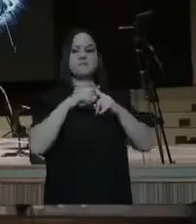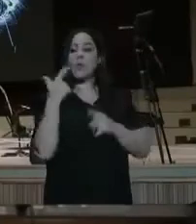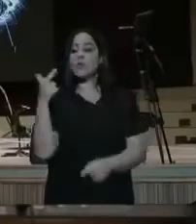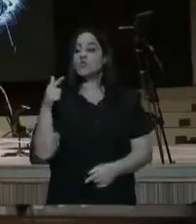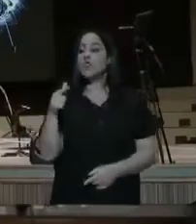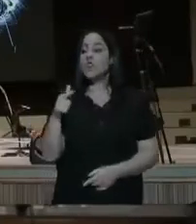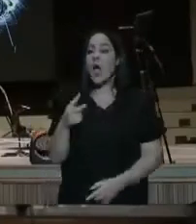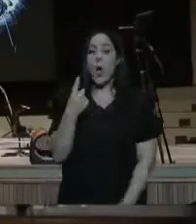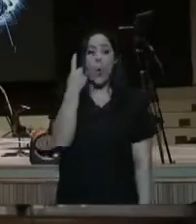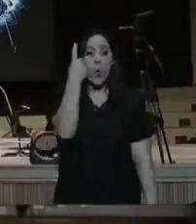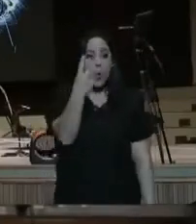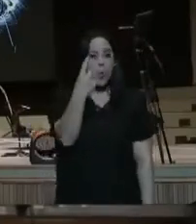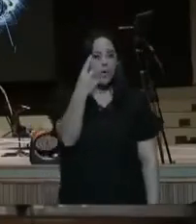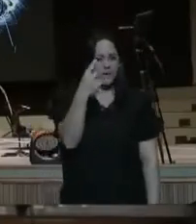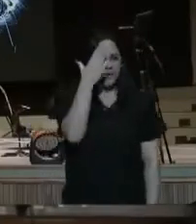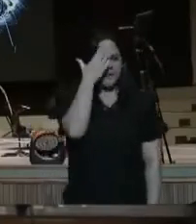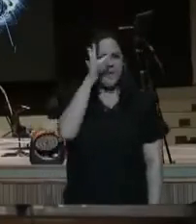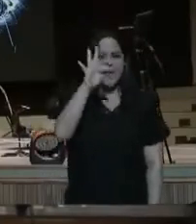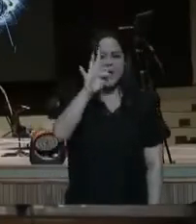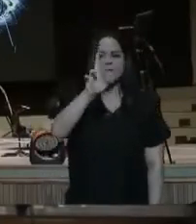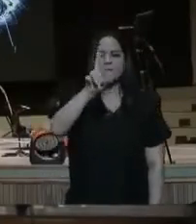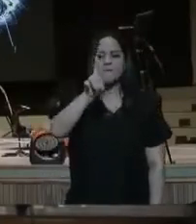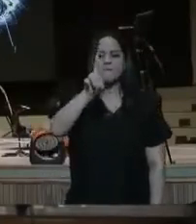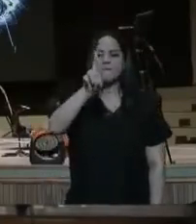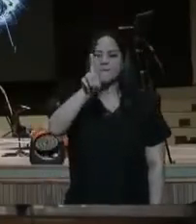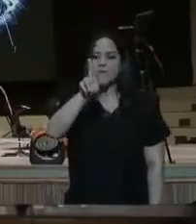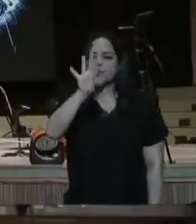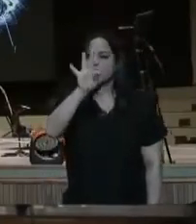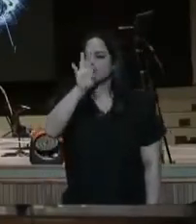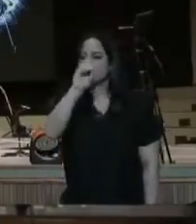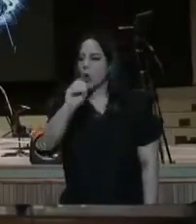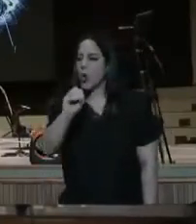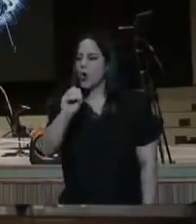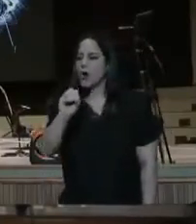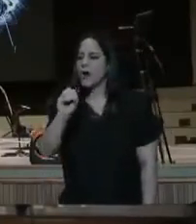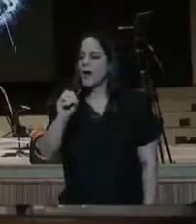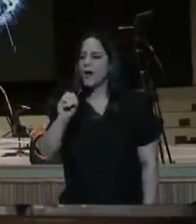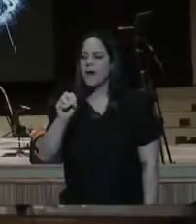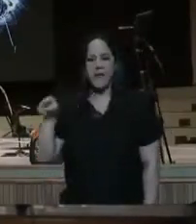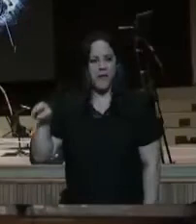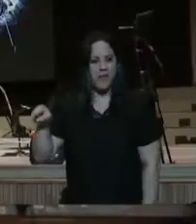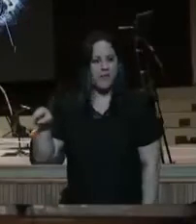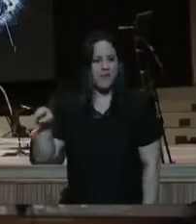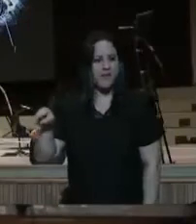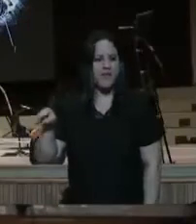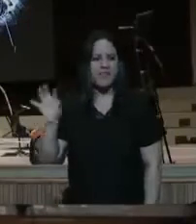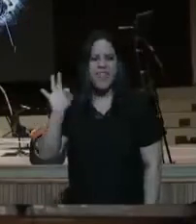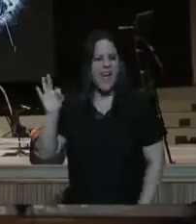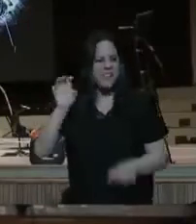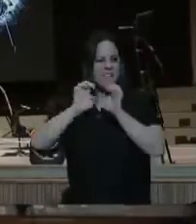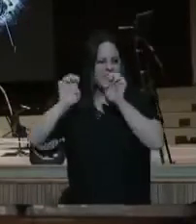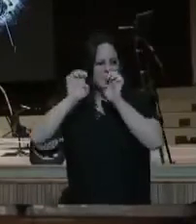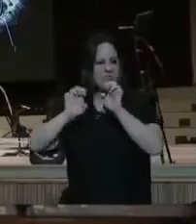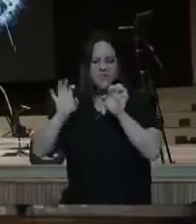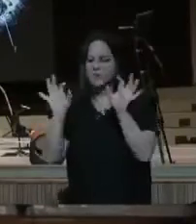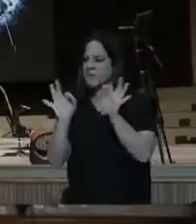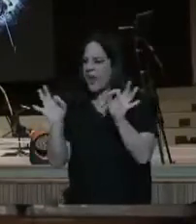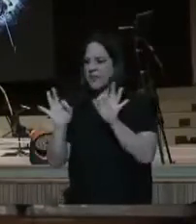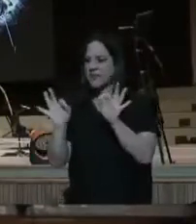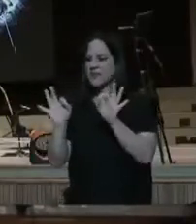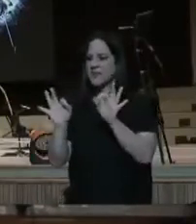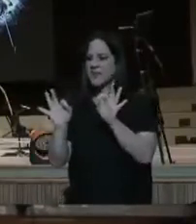fruto para mostrar nós vamos pegar o que a gente tem que fazer algo com isso